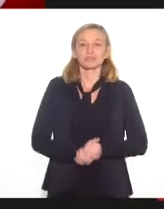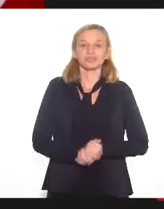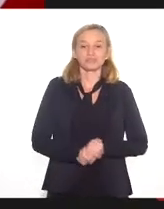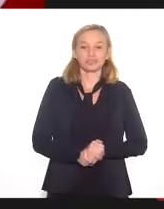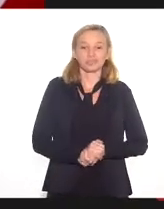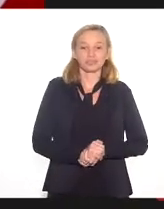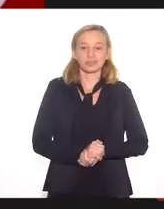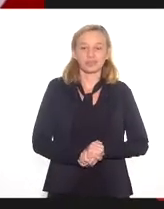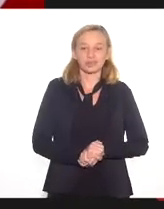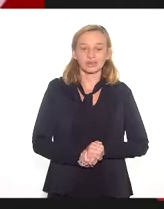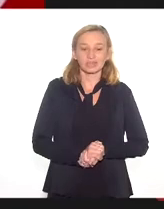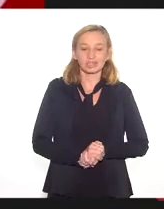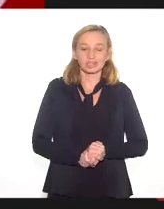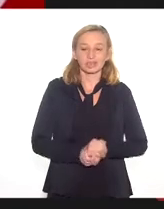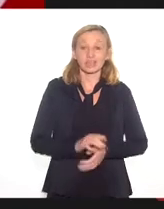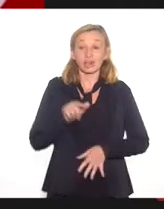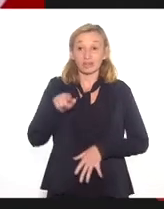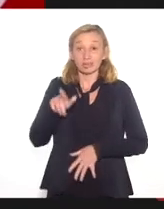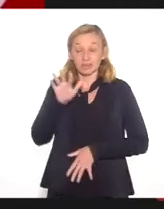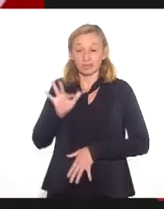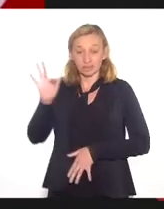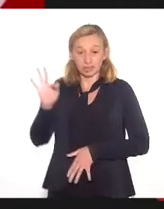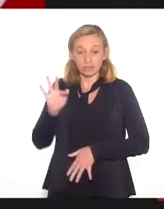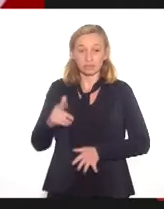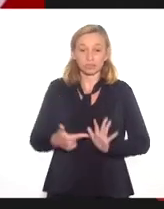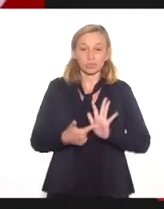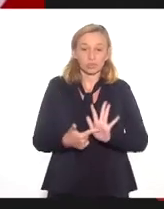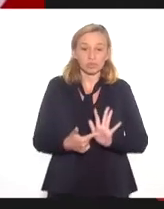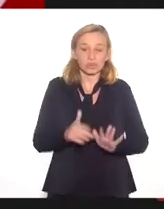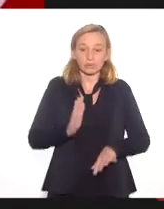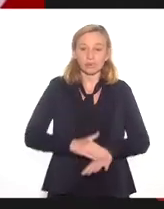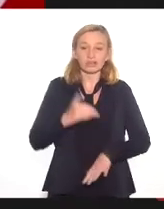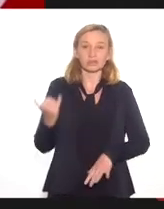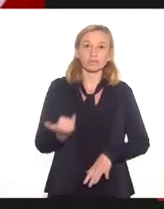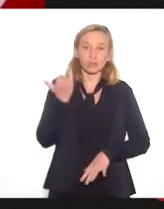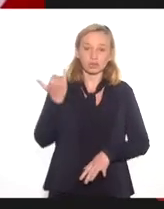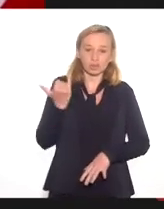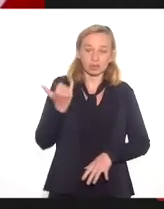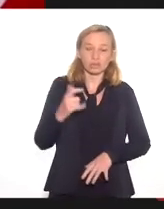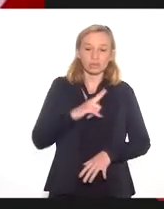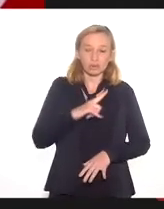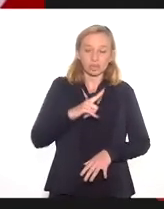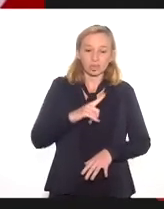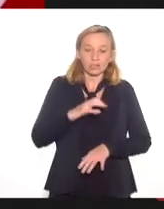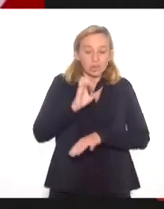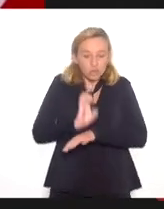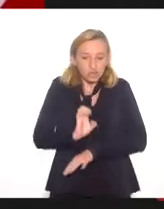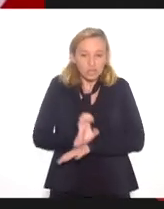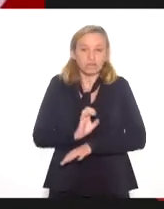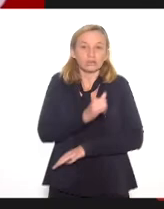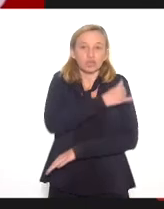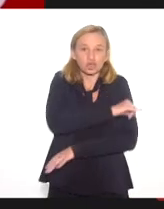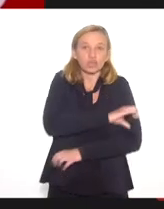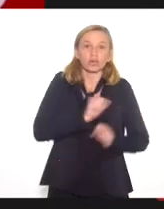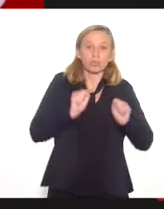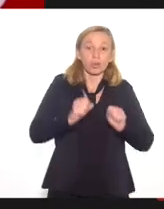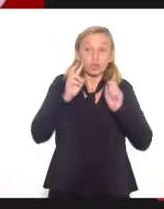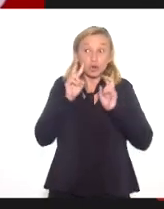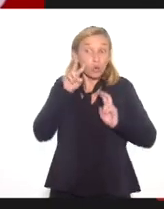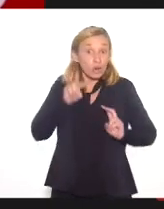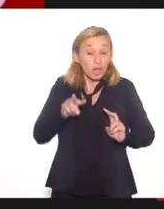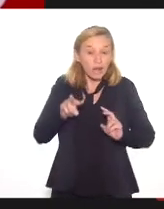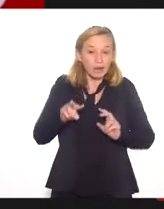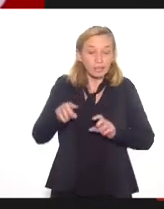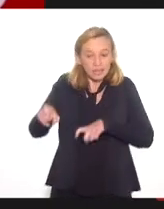esse desmonte a nível federal todo que se coloca né é mais ainda importante para que o estado do Rio de Janeiro né possa olhar para essa